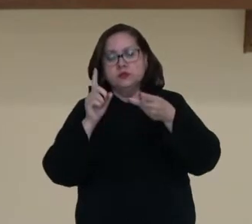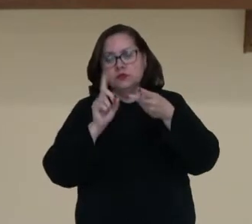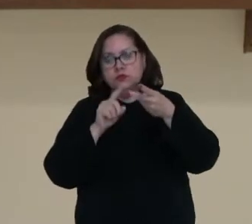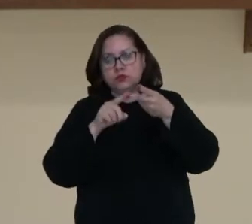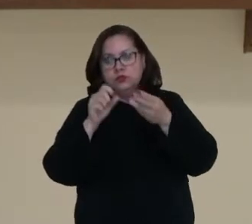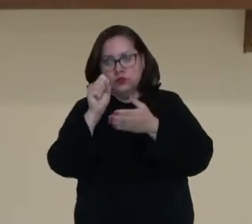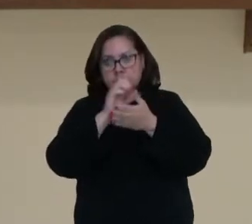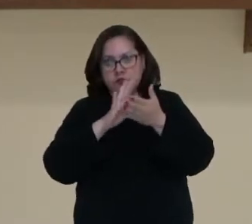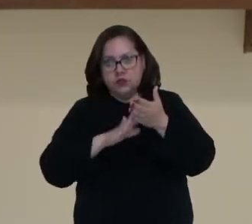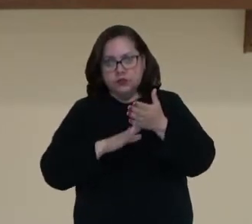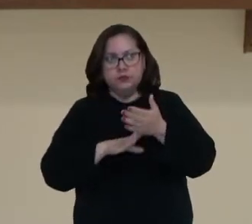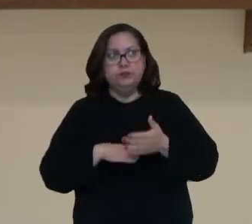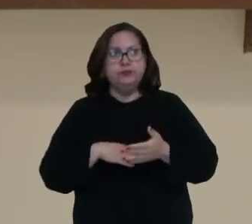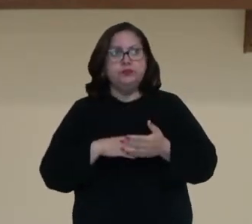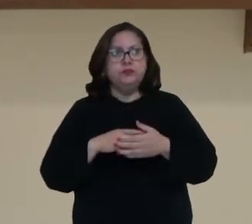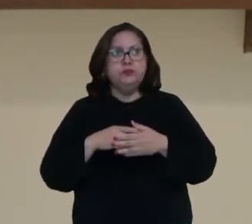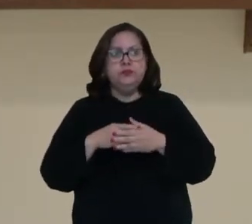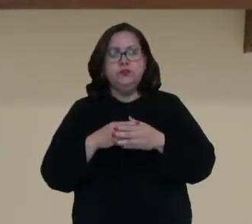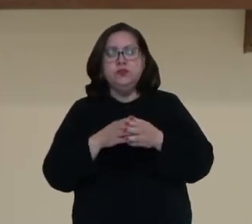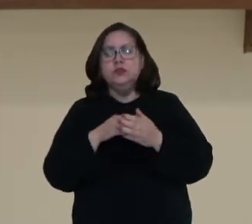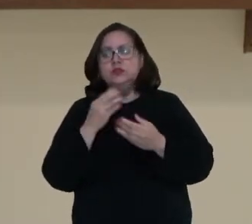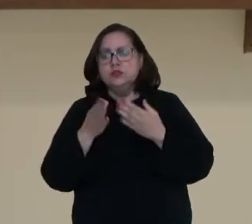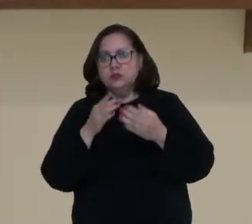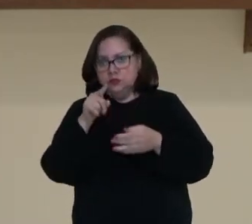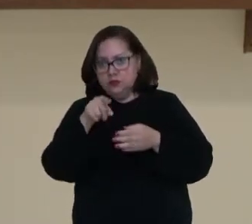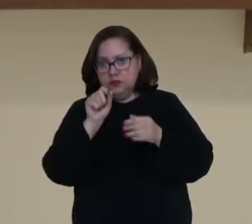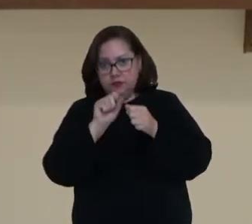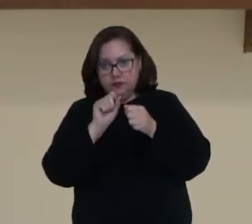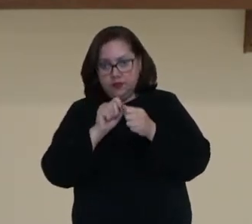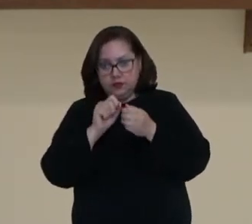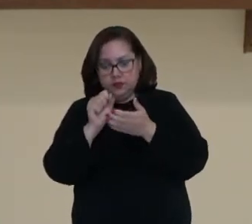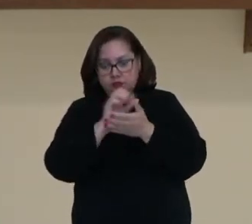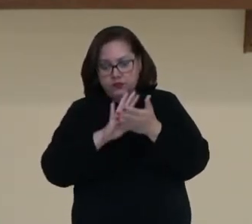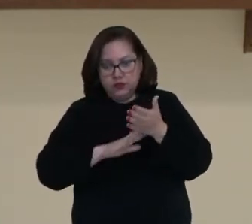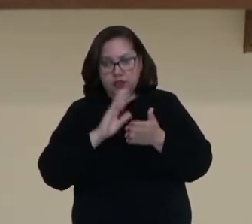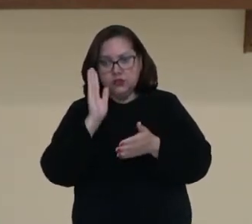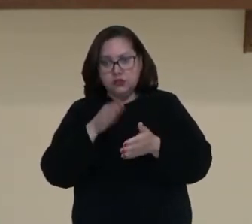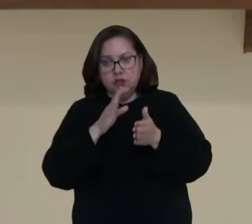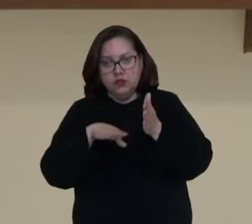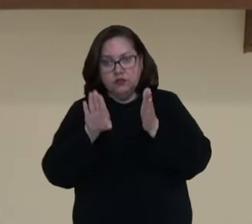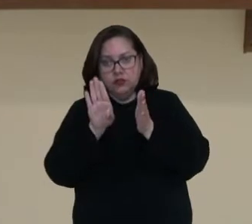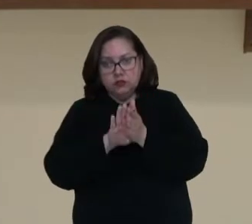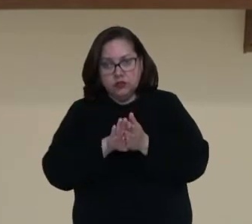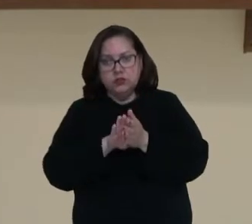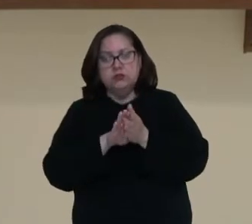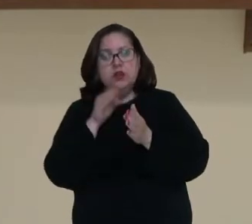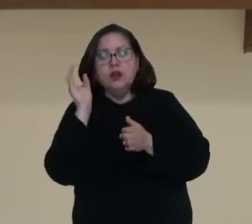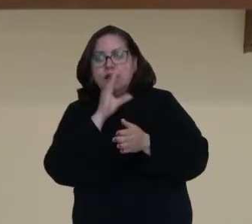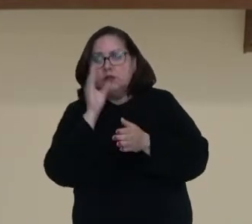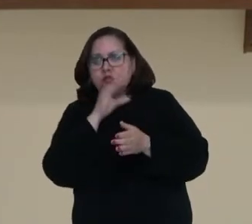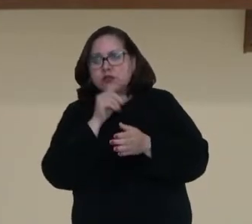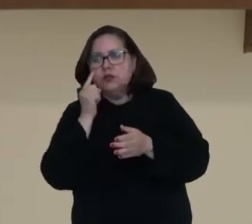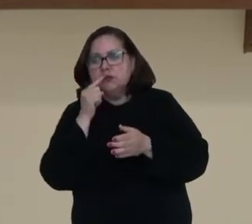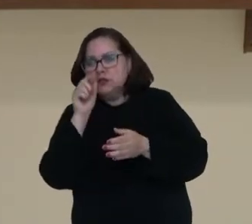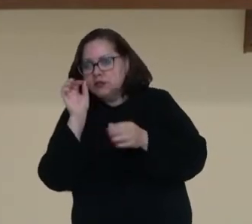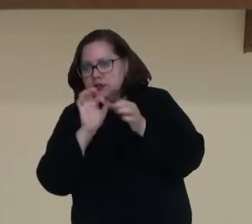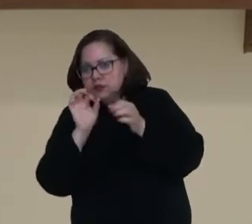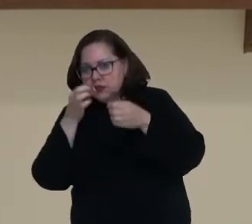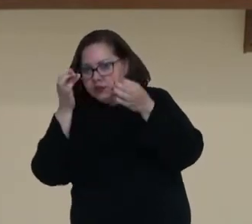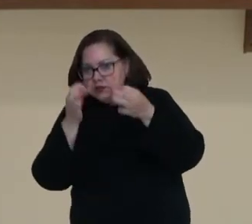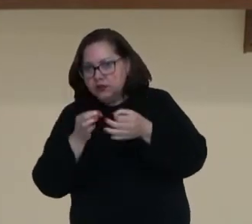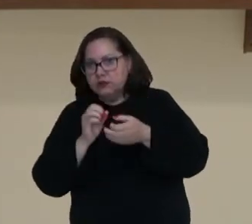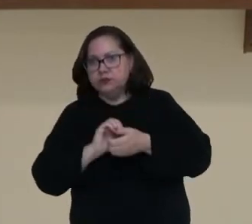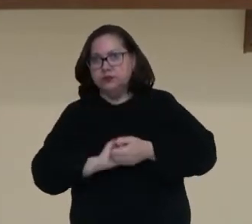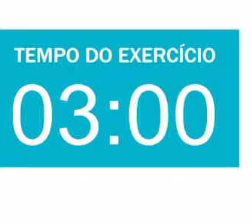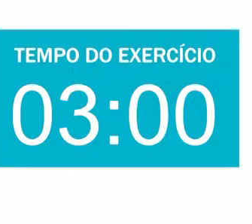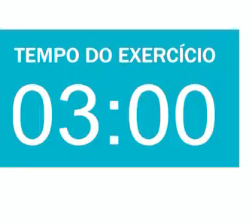na nossa segunda atividade, então, gente, faz aí a atividade, já voltamos rapidinho para ver se vocês fizeram tudo